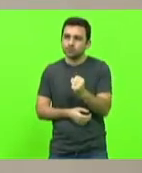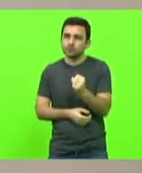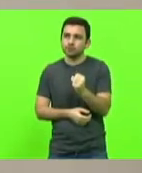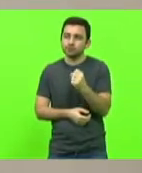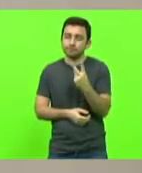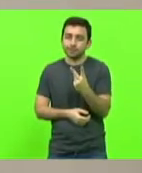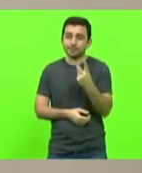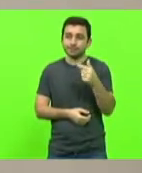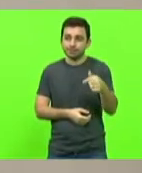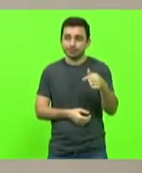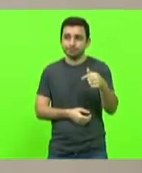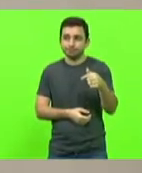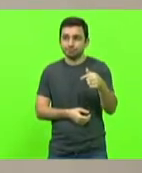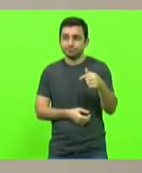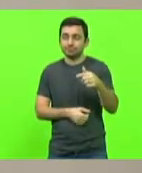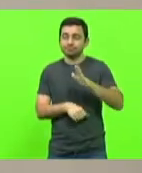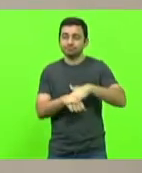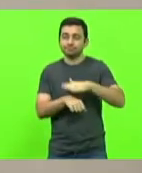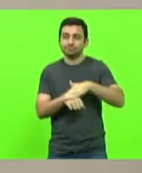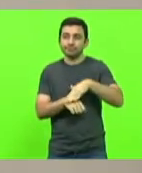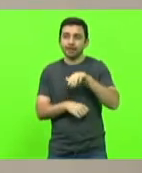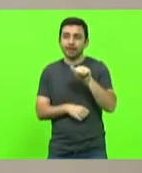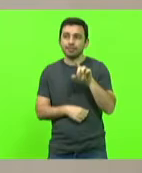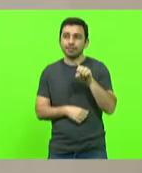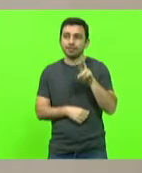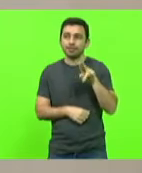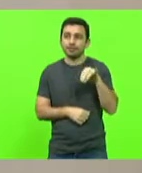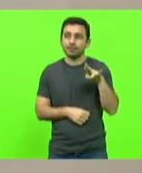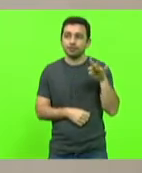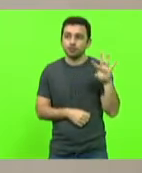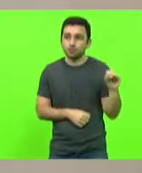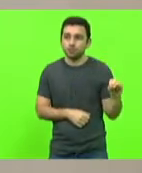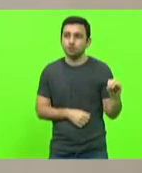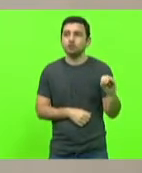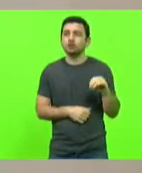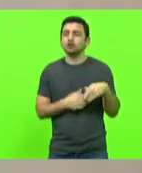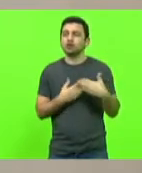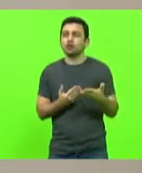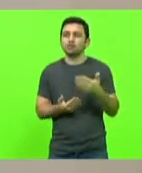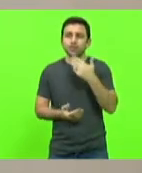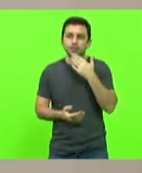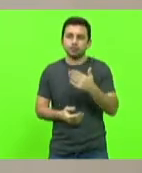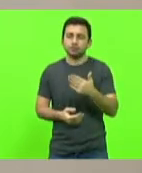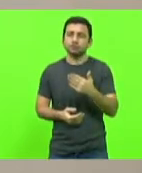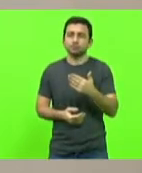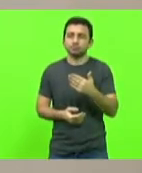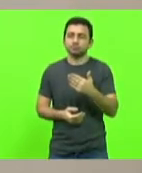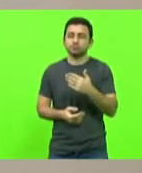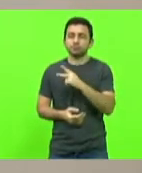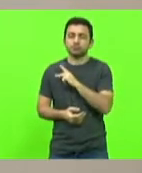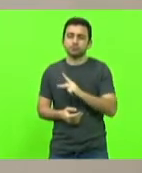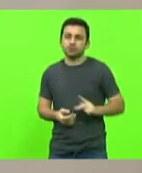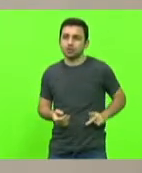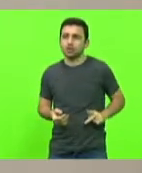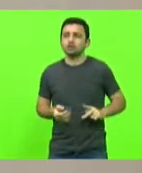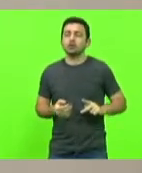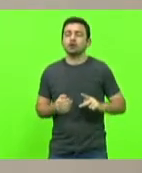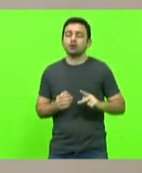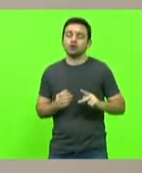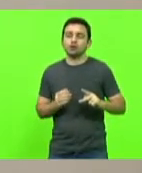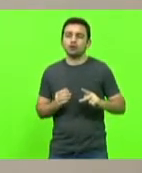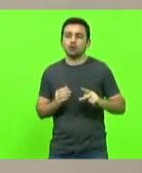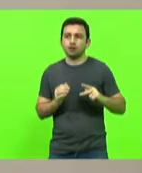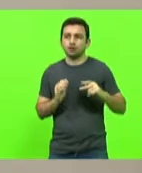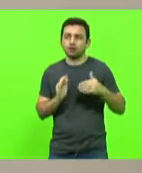autor deputado Adrianinho, apelando ao presidente da Câmara dos Deputados e demais autoridades pela derrubada do veto ao